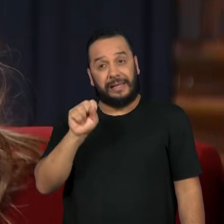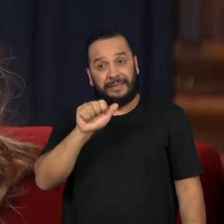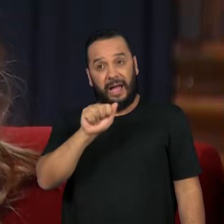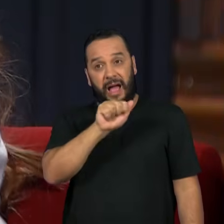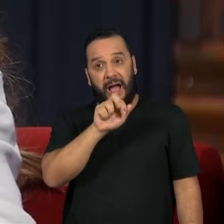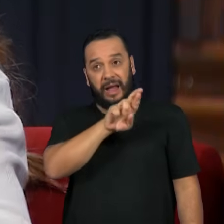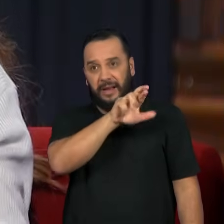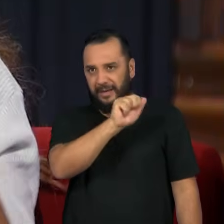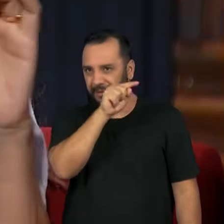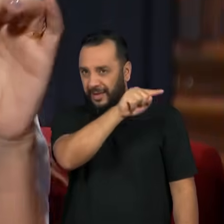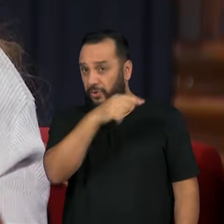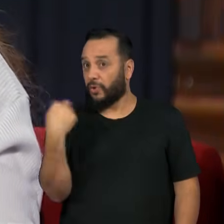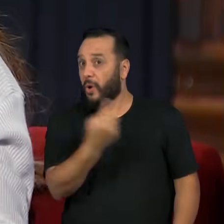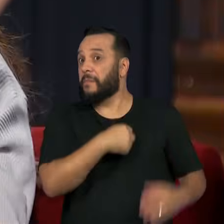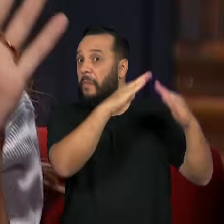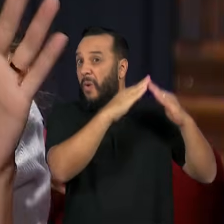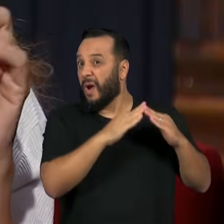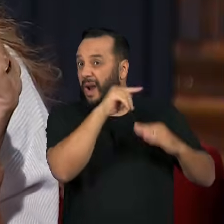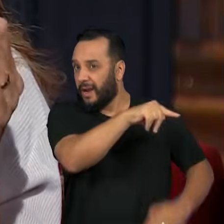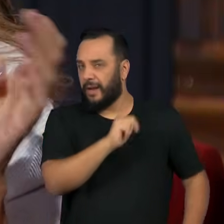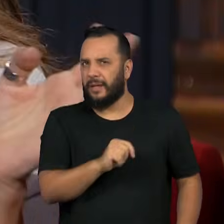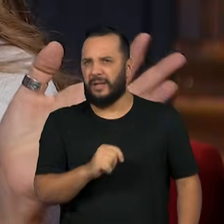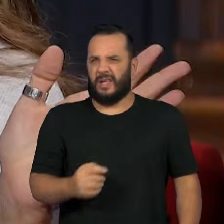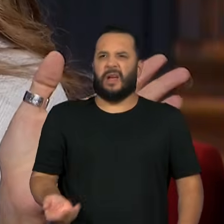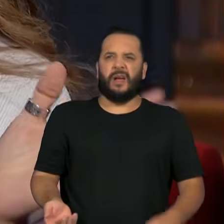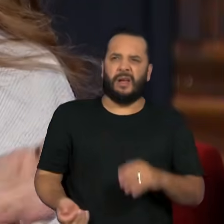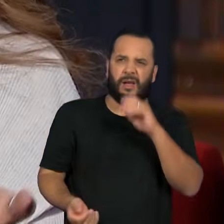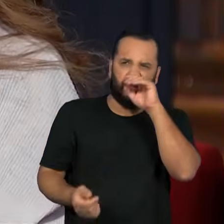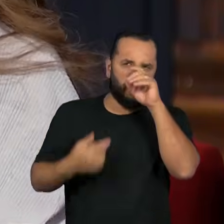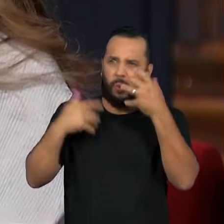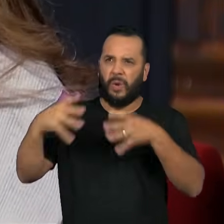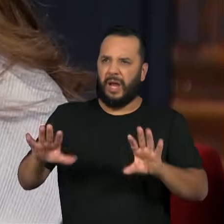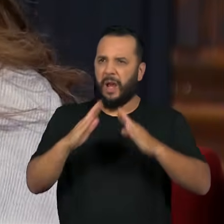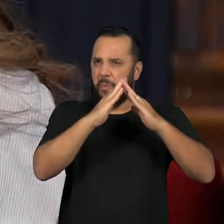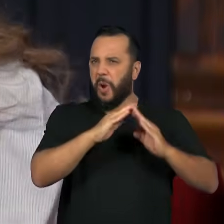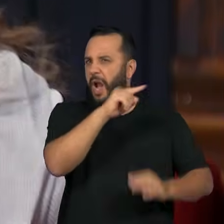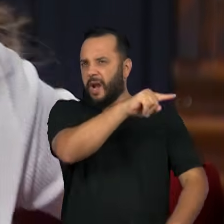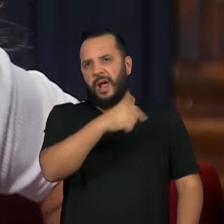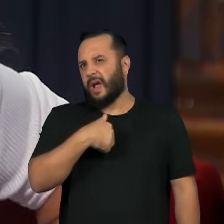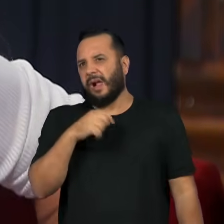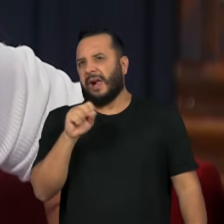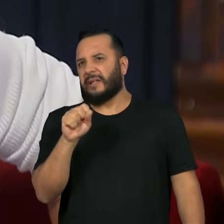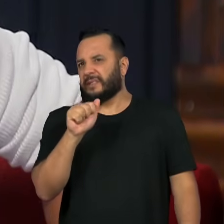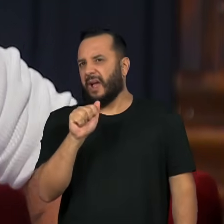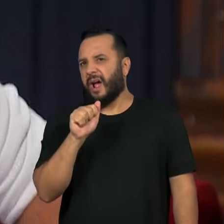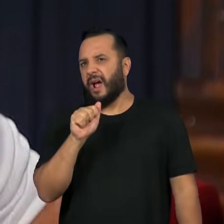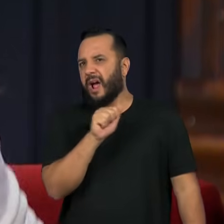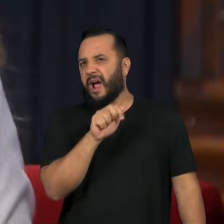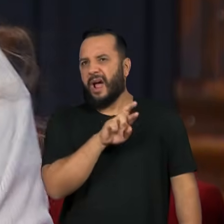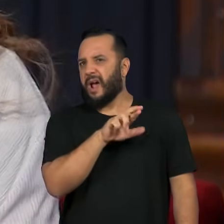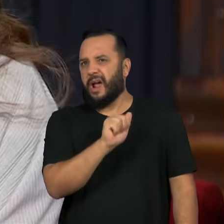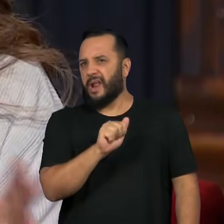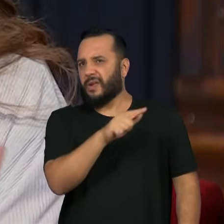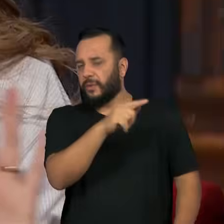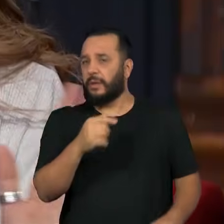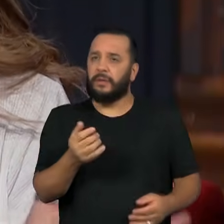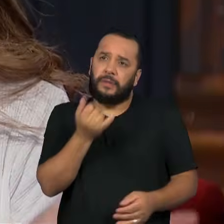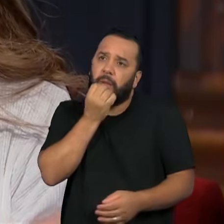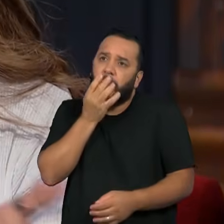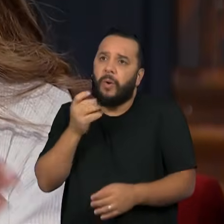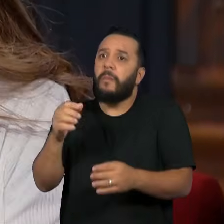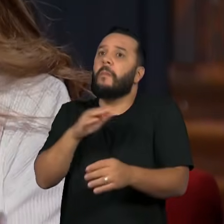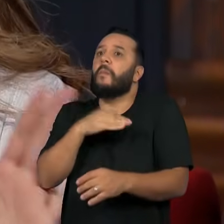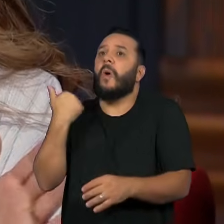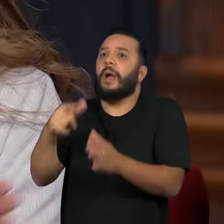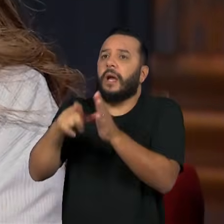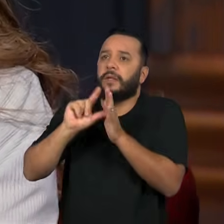ah. Aí a gente vai dizer assim, ah, mas eu não quero morar no Saara daqui 30 anos. Você, tá bom, morre antes, não tem